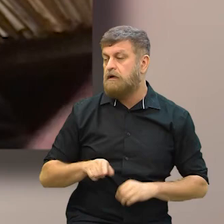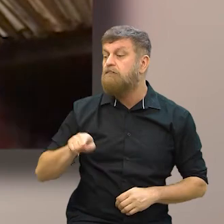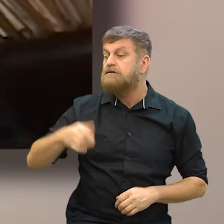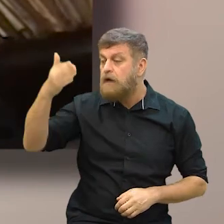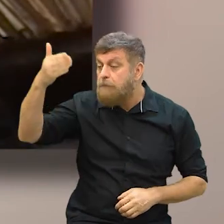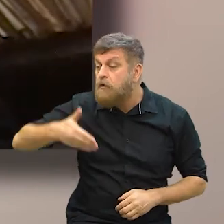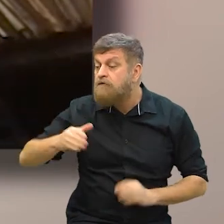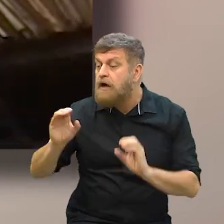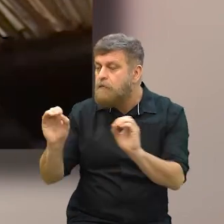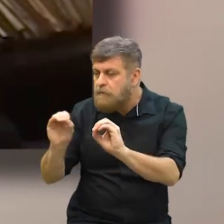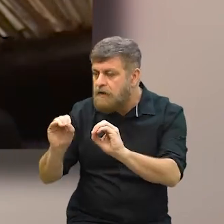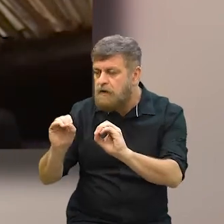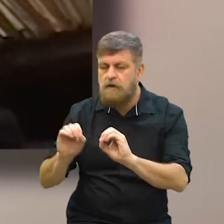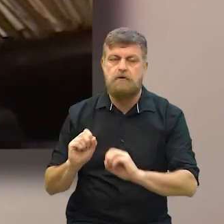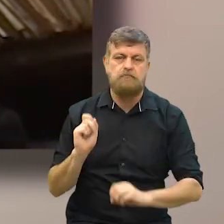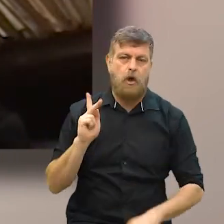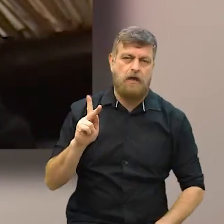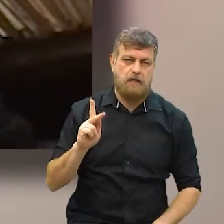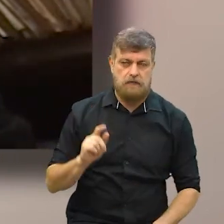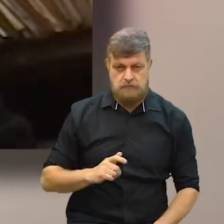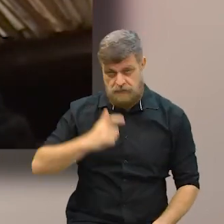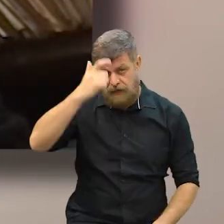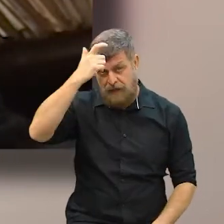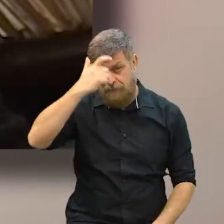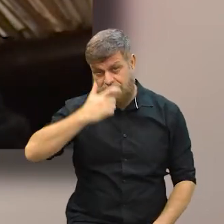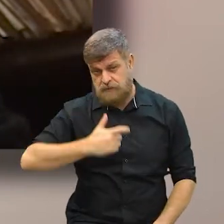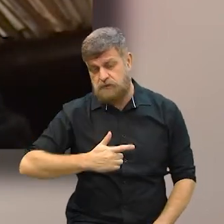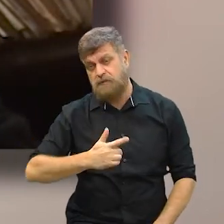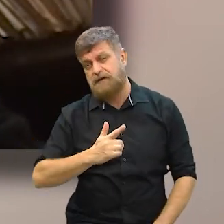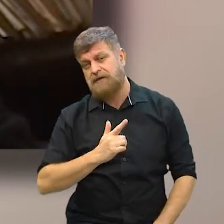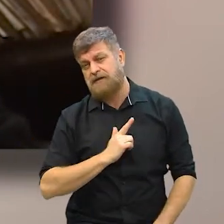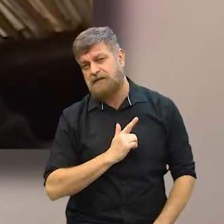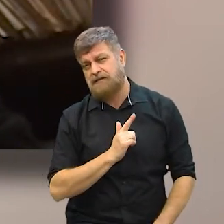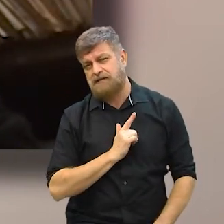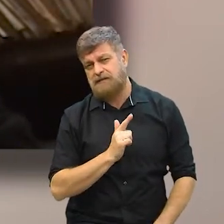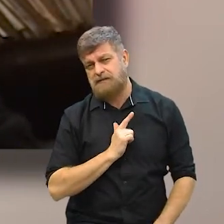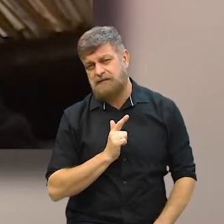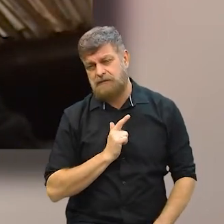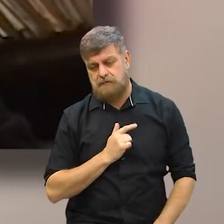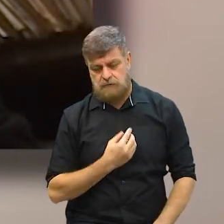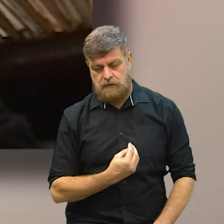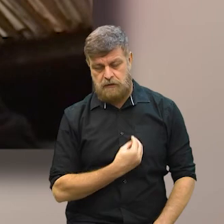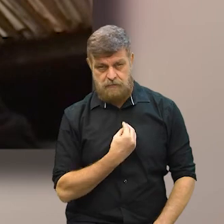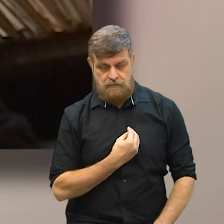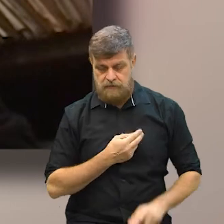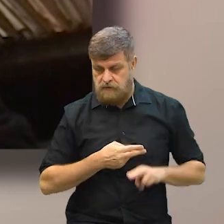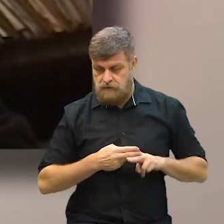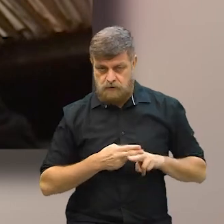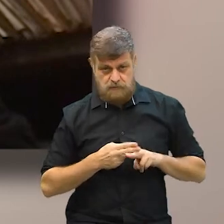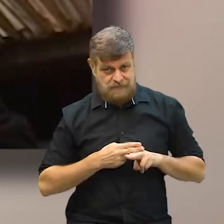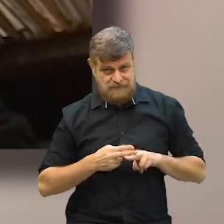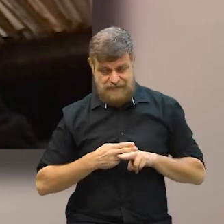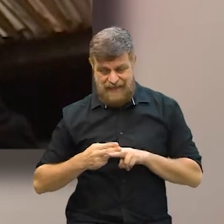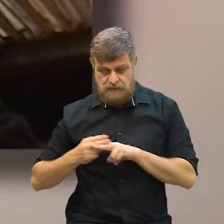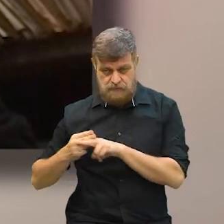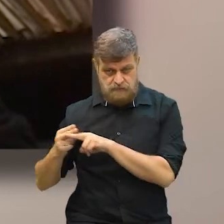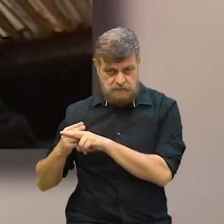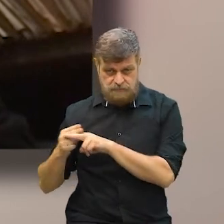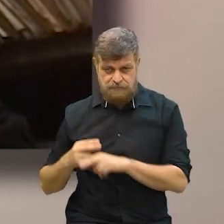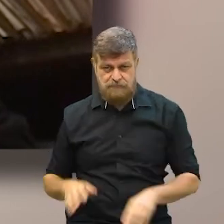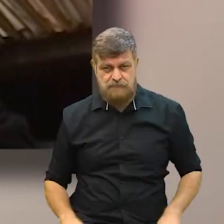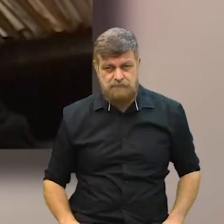exame pré-nupcial. As pessoas que têm vida